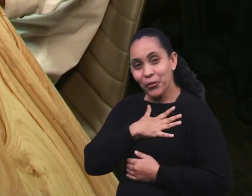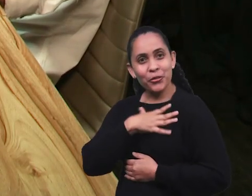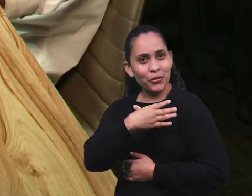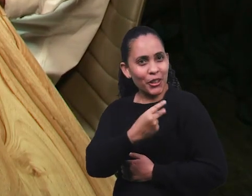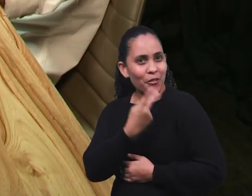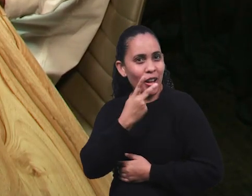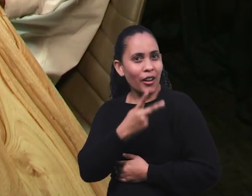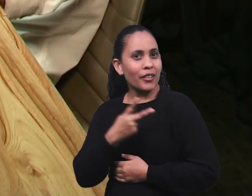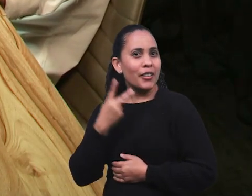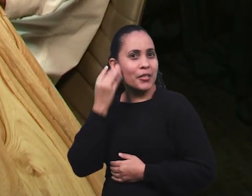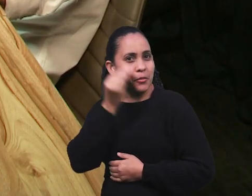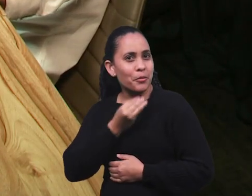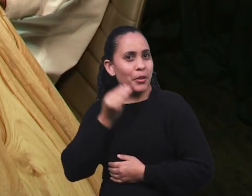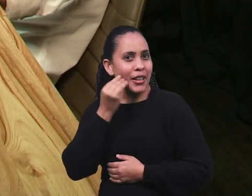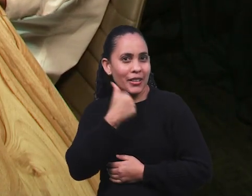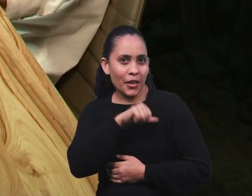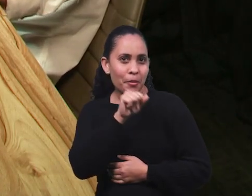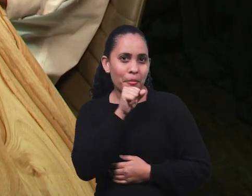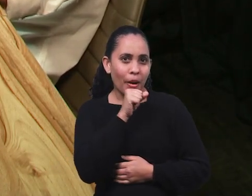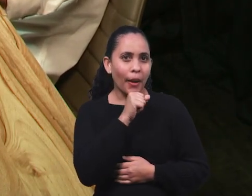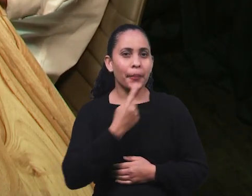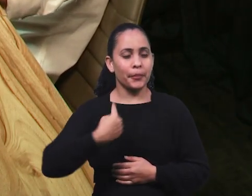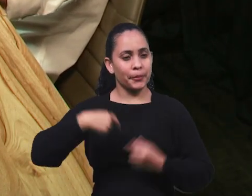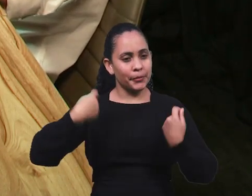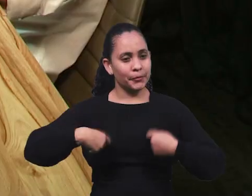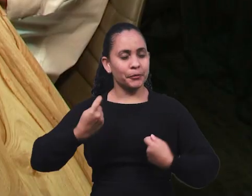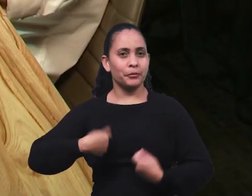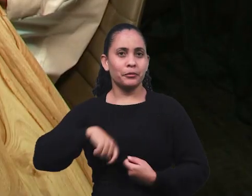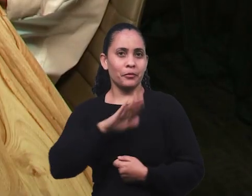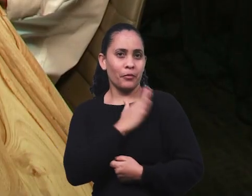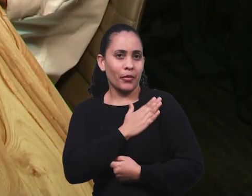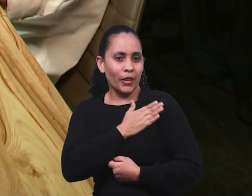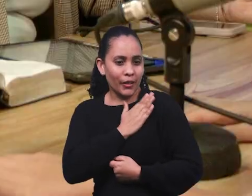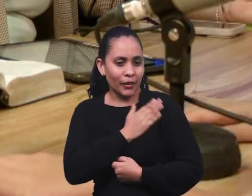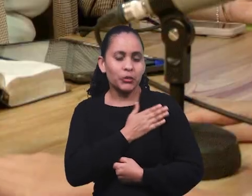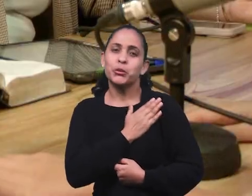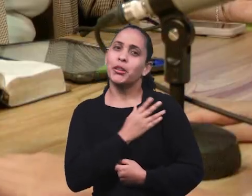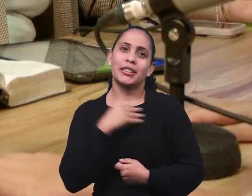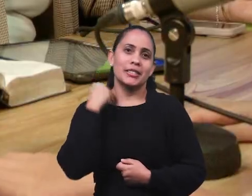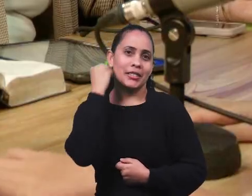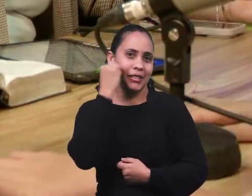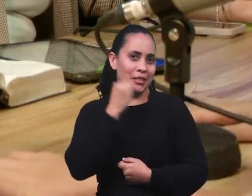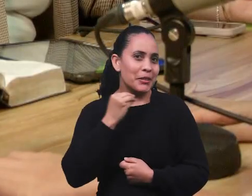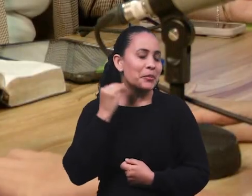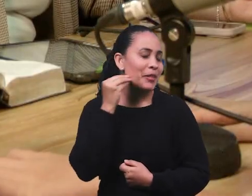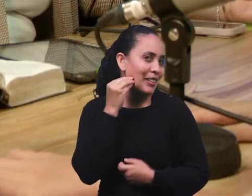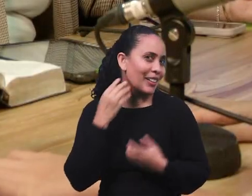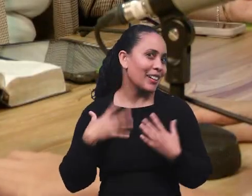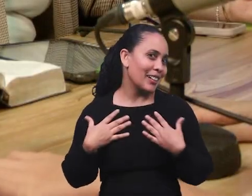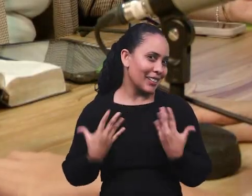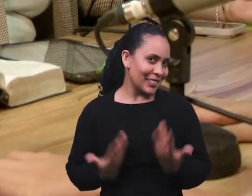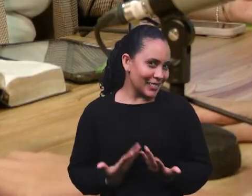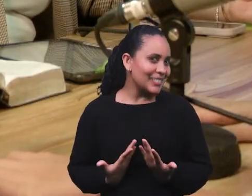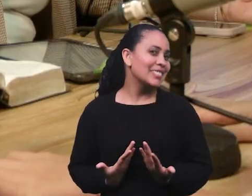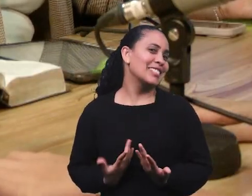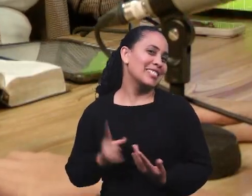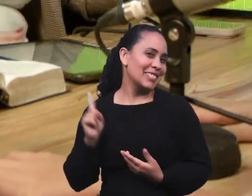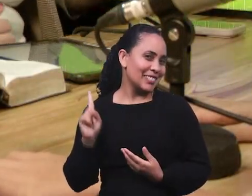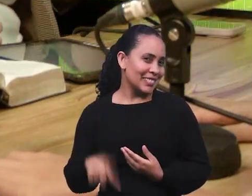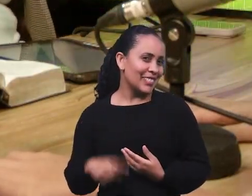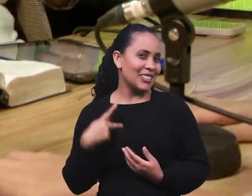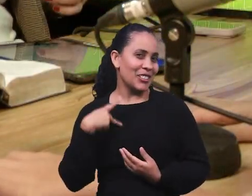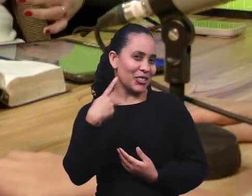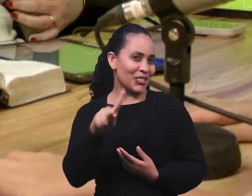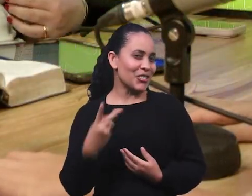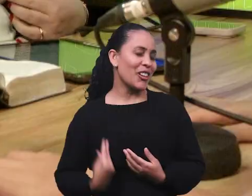contando. o filho, como a gente deve guardar no coração essas experiências, Sim. né, Vanessa? Sim. Porque assim, aquilo que de repente aconteceu na sua